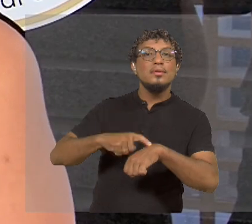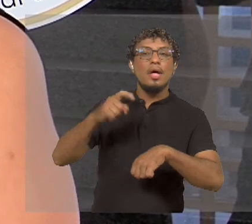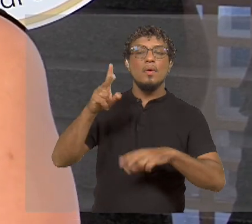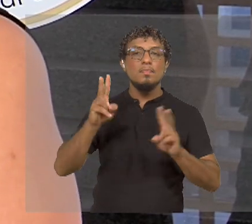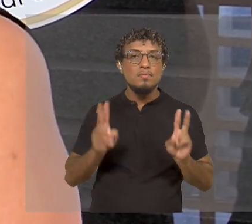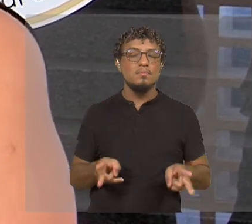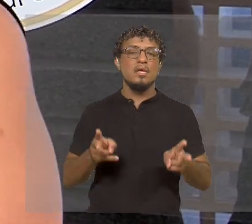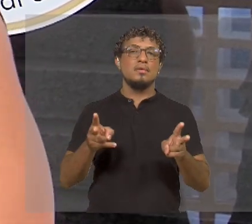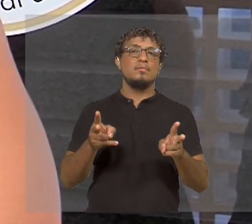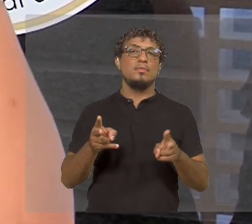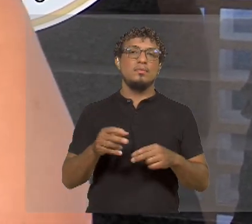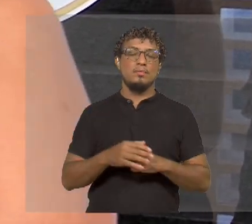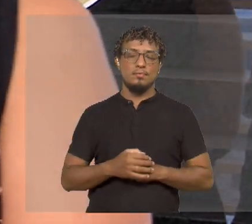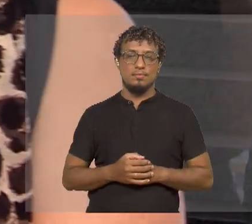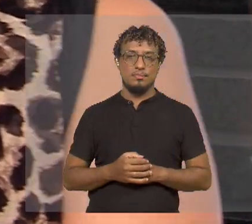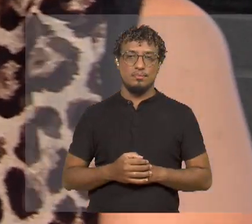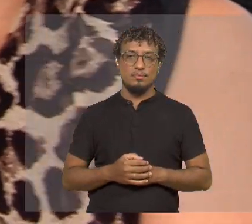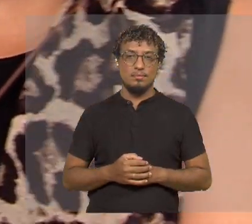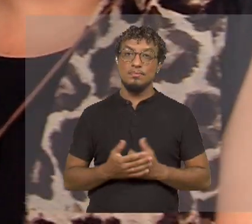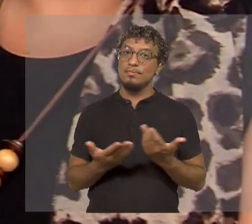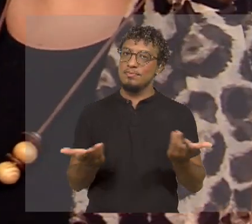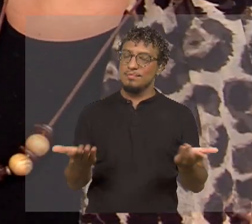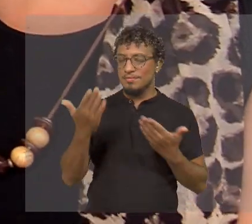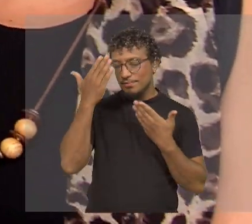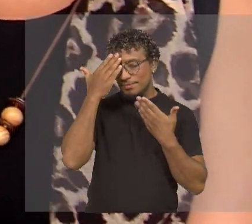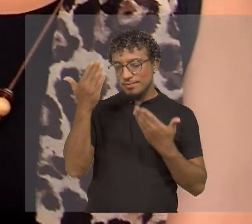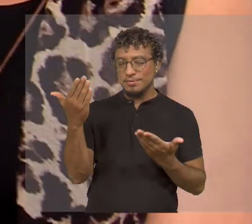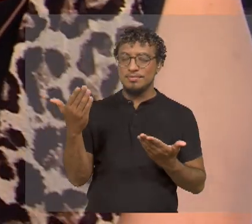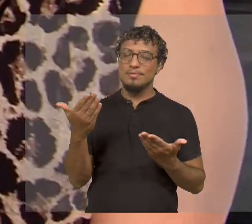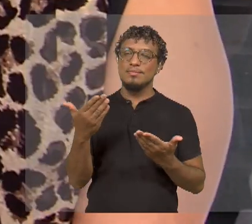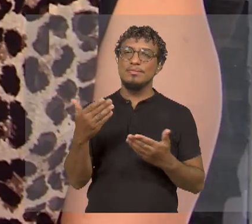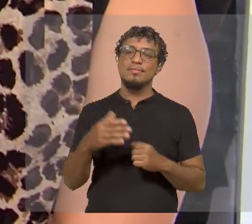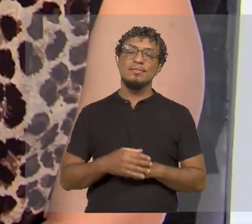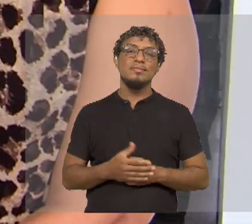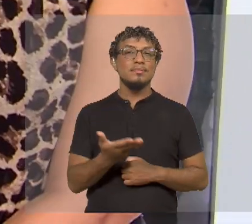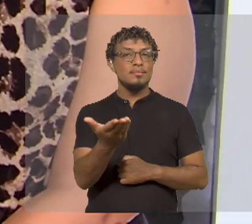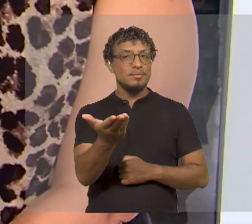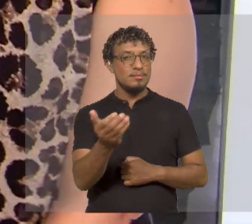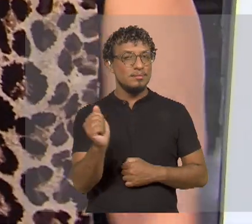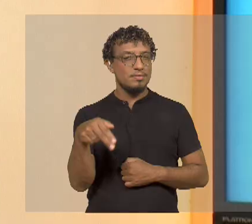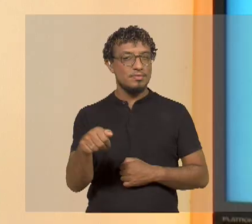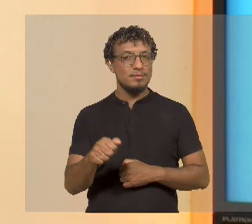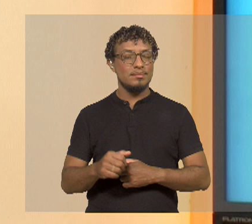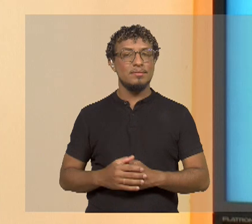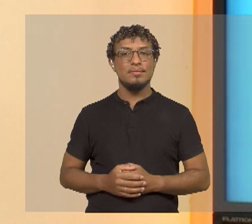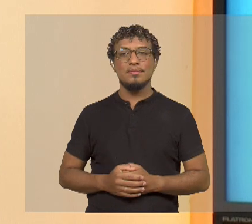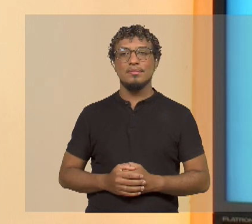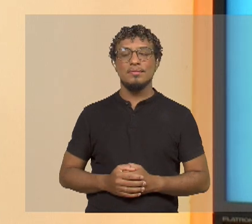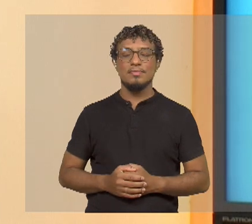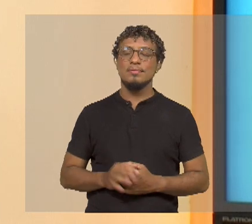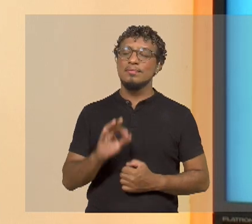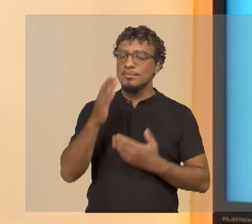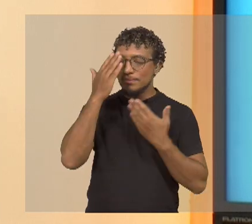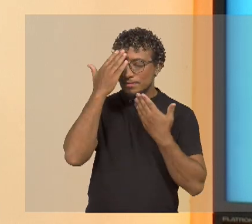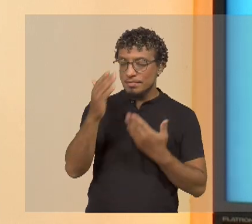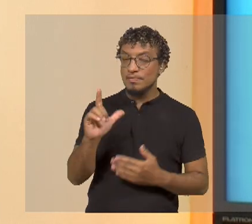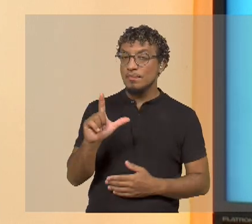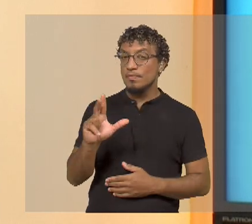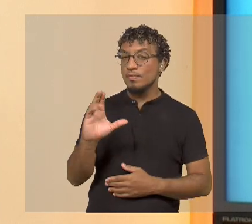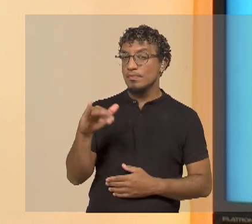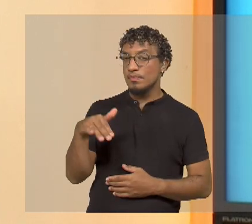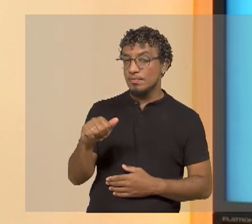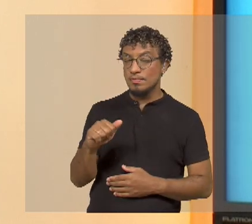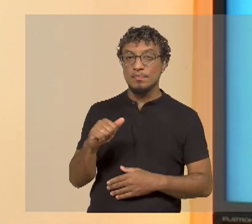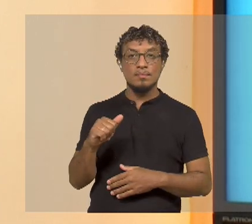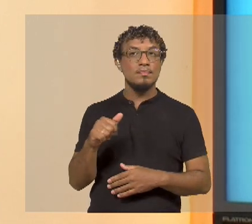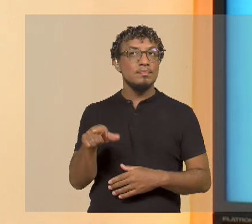UFMA. Obrigada pela sua participação aqui no JTV UFMA. Volto no estúdio. Obrigada, Luciana. Mais